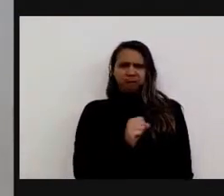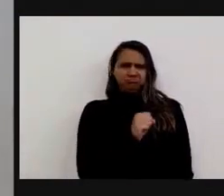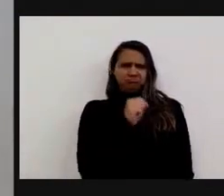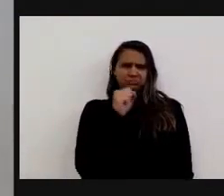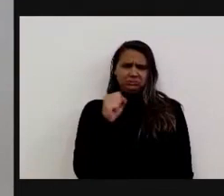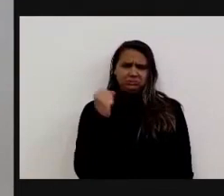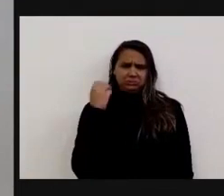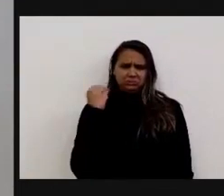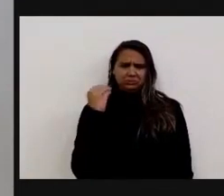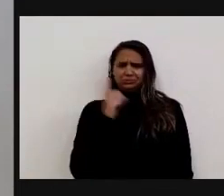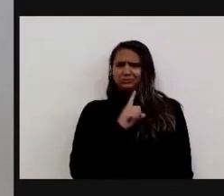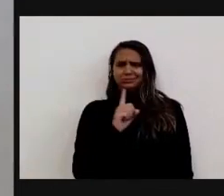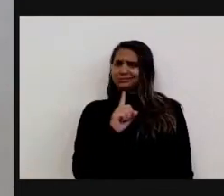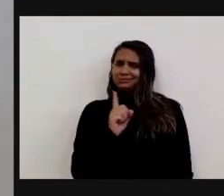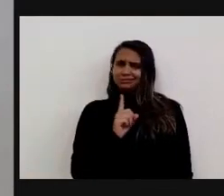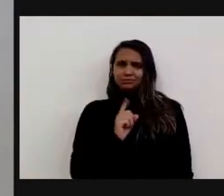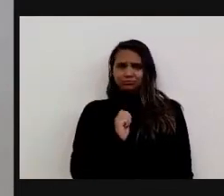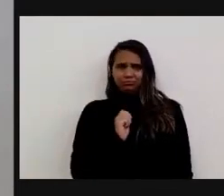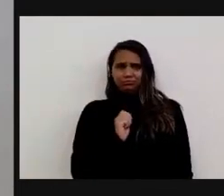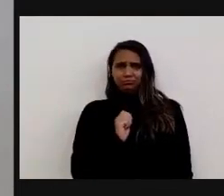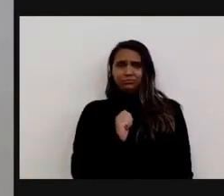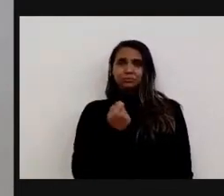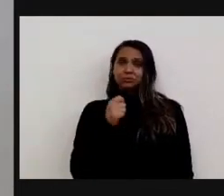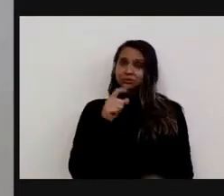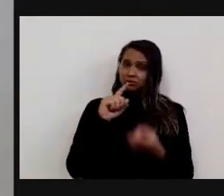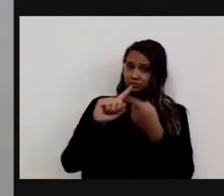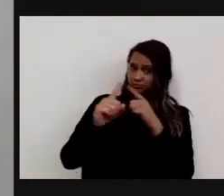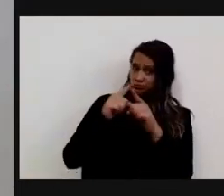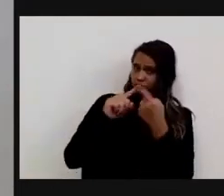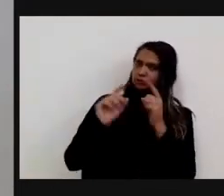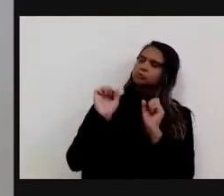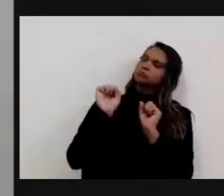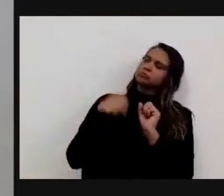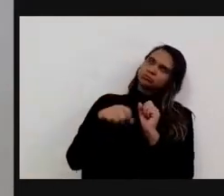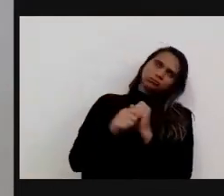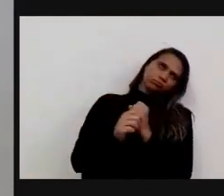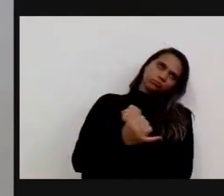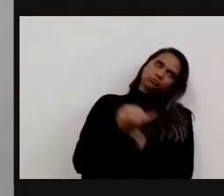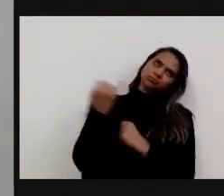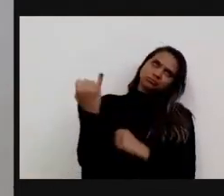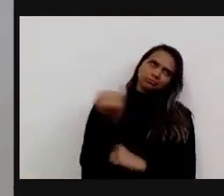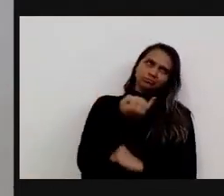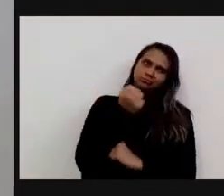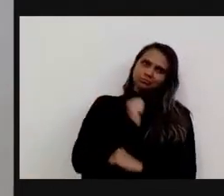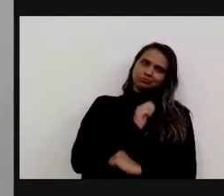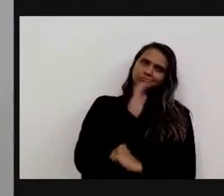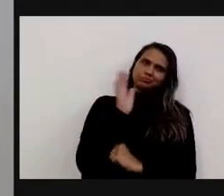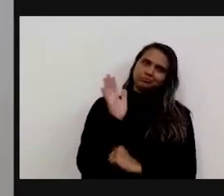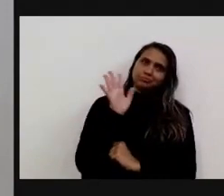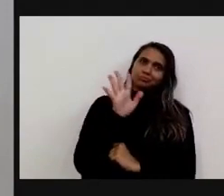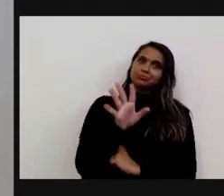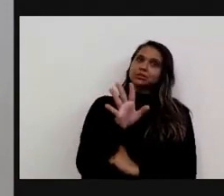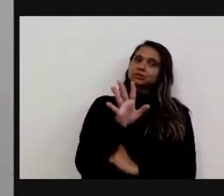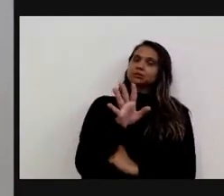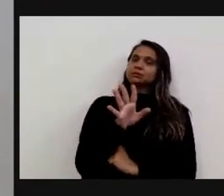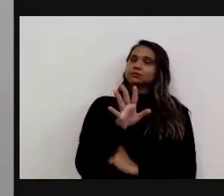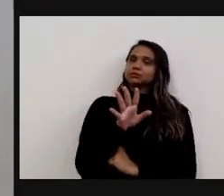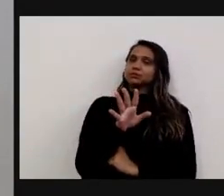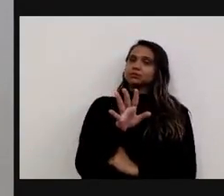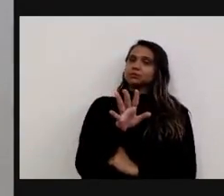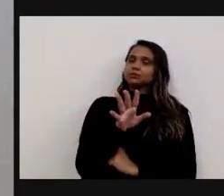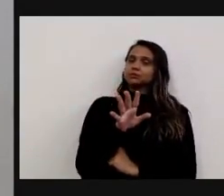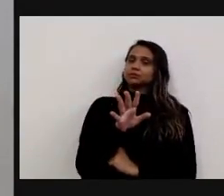acho que a gente tem que ter negociação é muito importante claro mas ao mesmo tempo Acho que